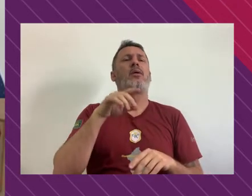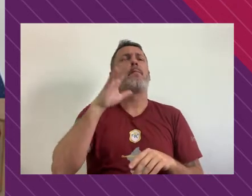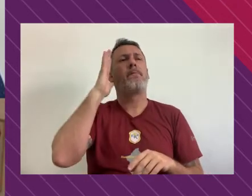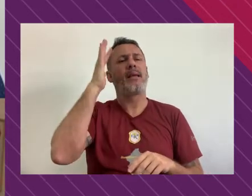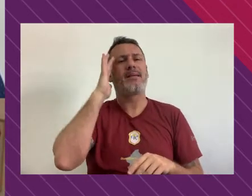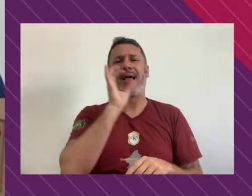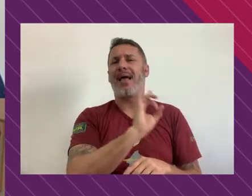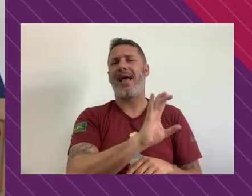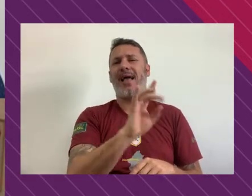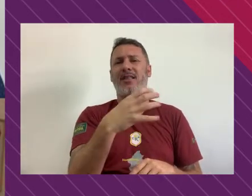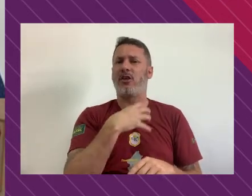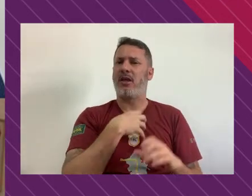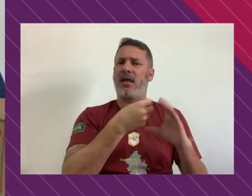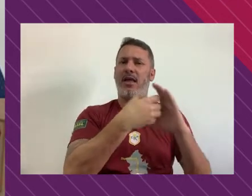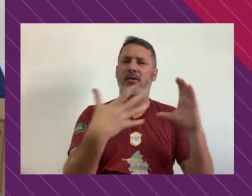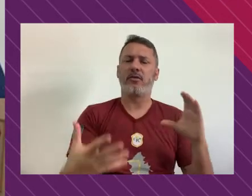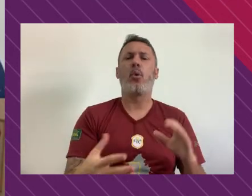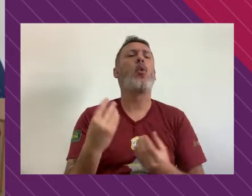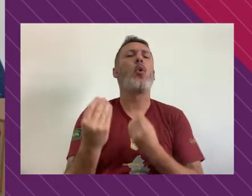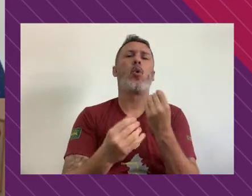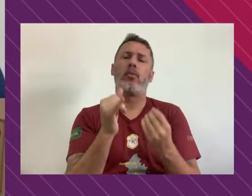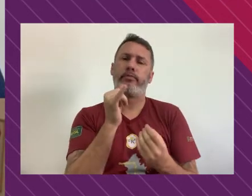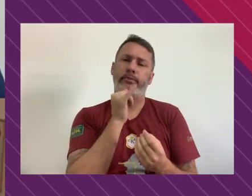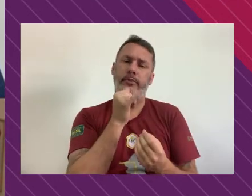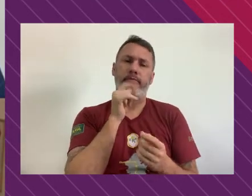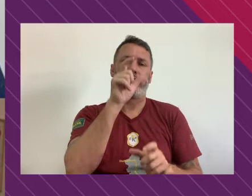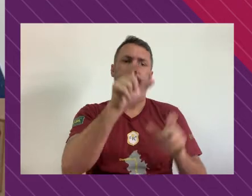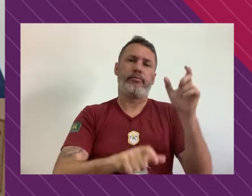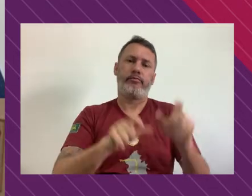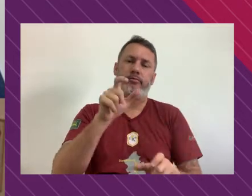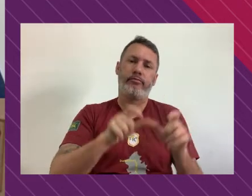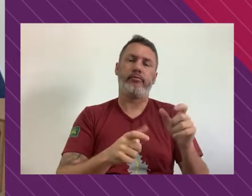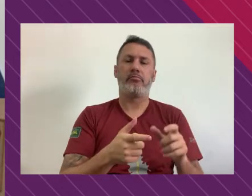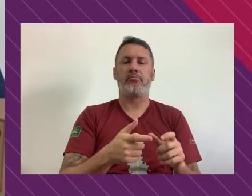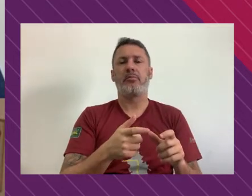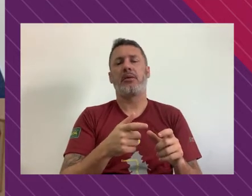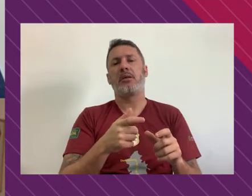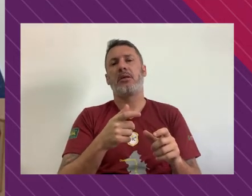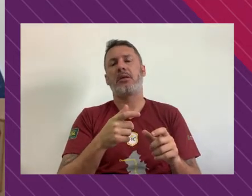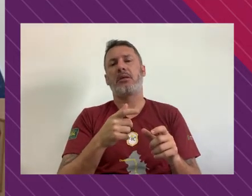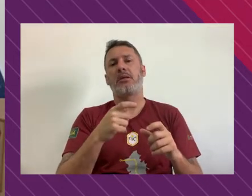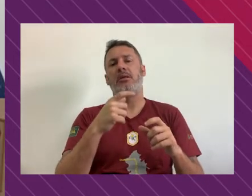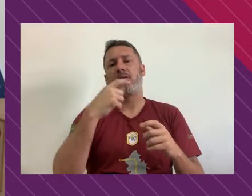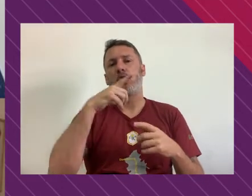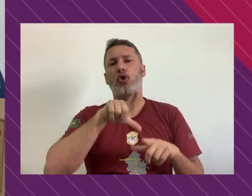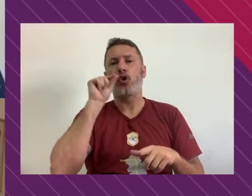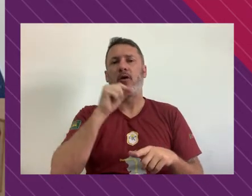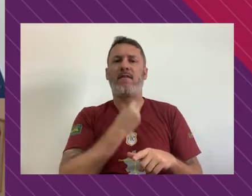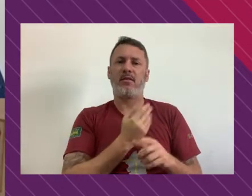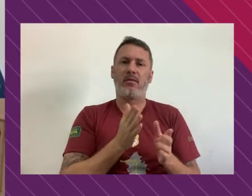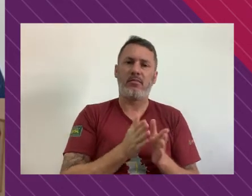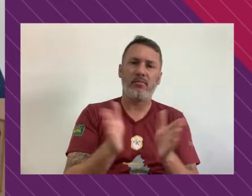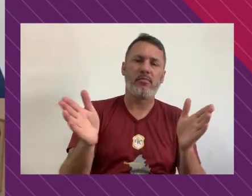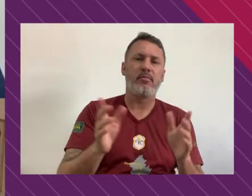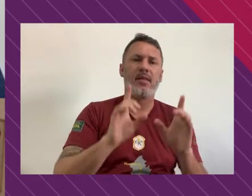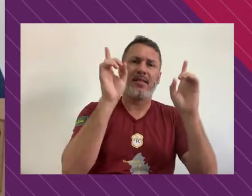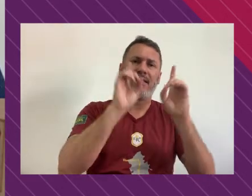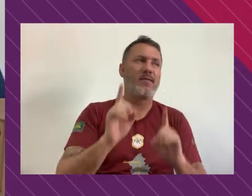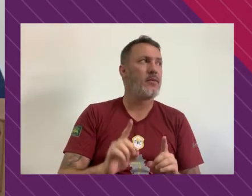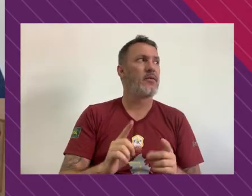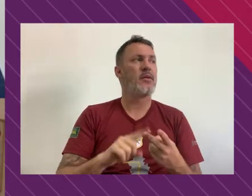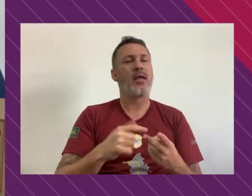exemplo, relacionadas a gênero, raça, orientação sexual, a condição de deficiência,